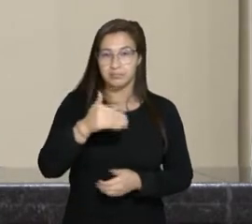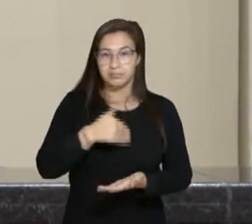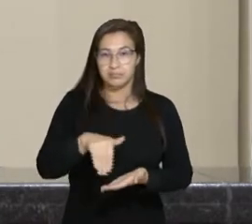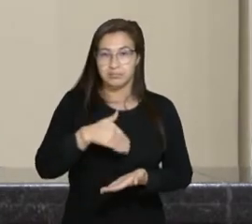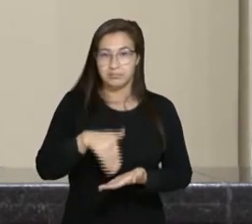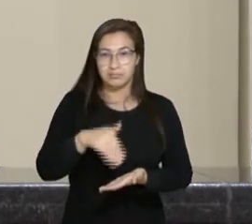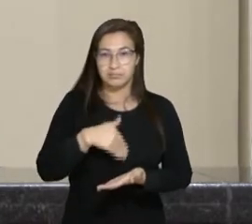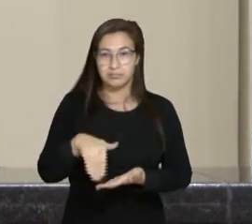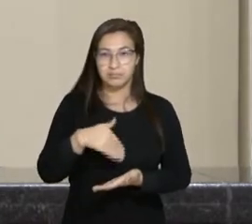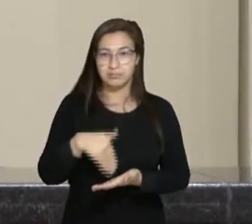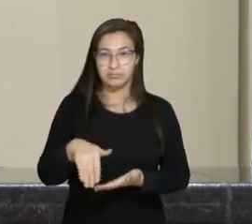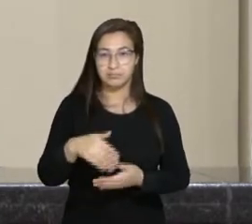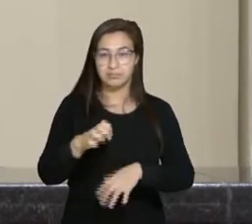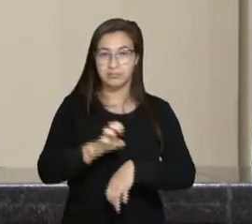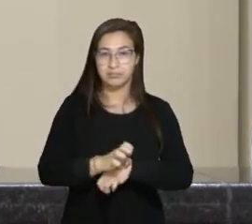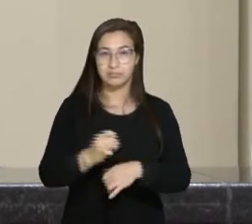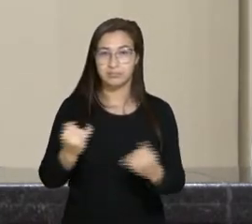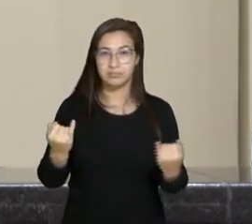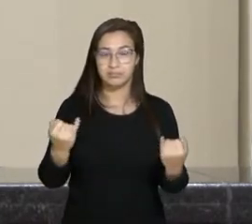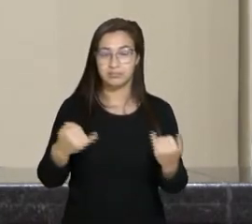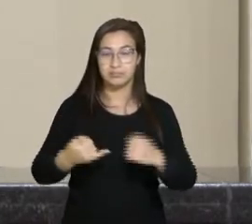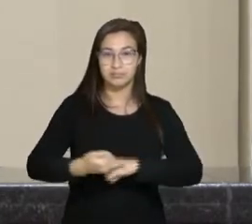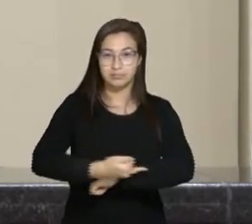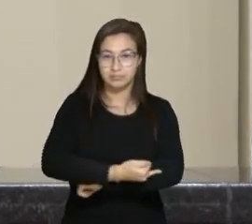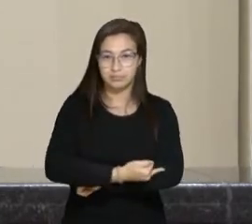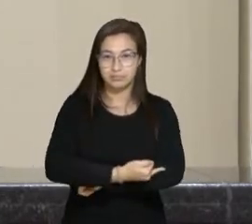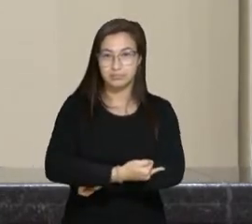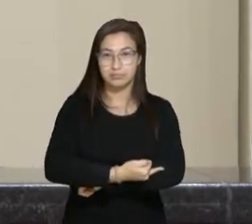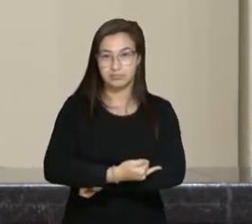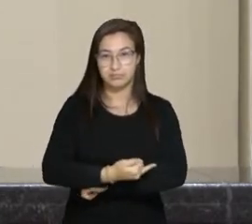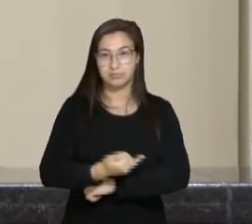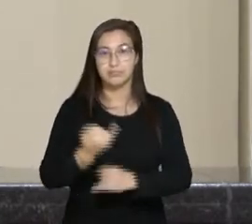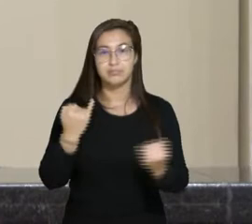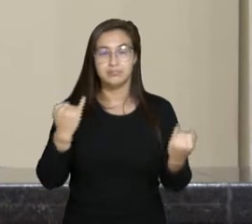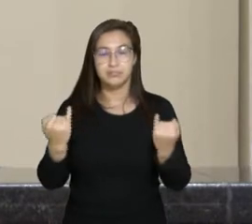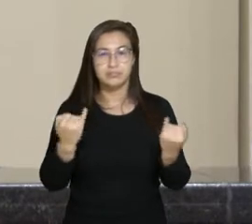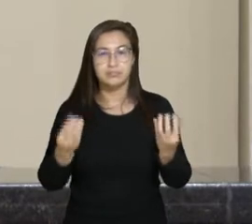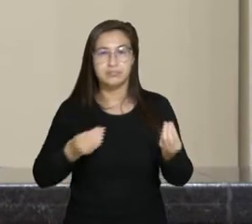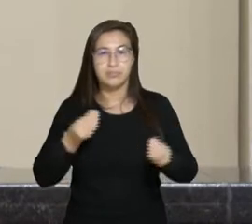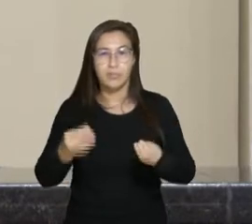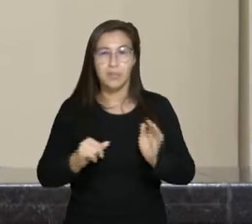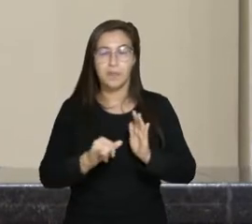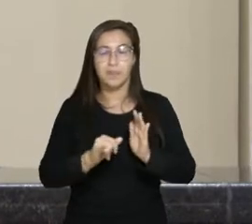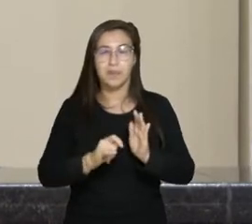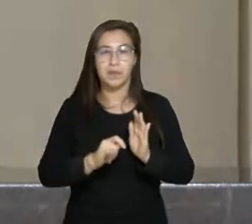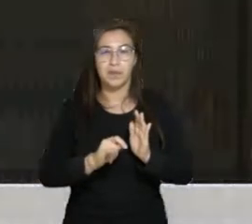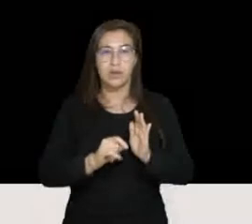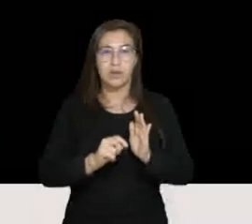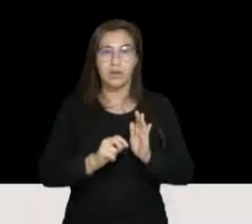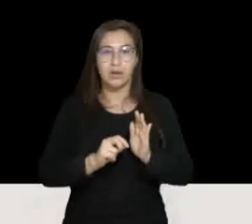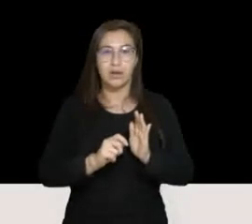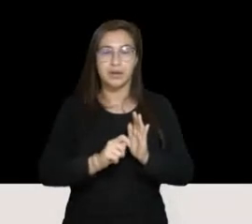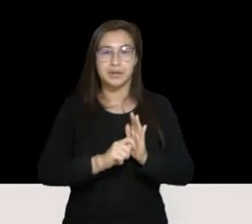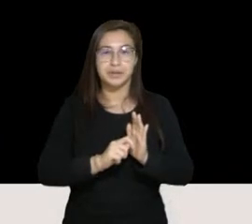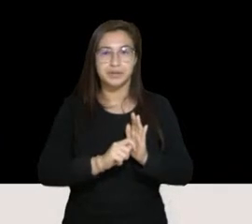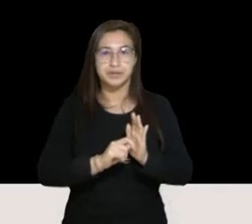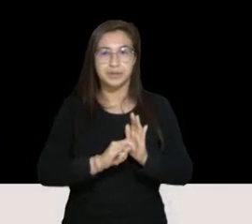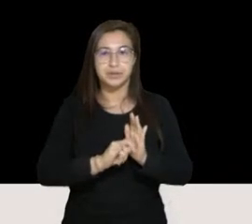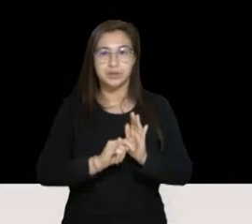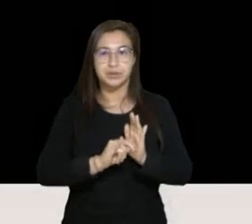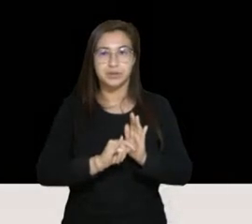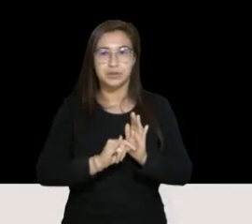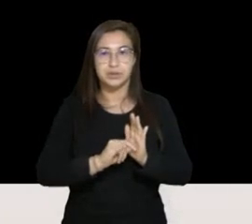secretário de estado da infraestrutura informações acerca do edital 2008 2021